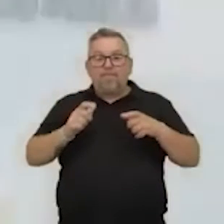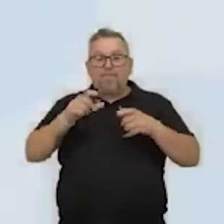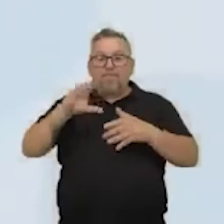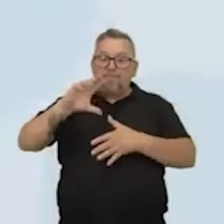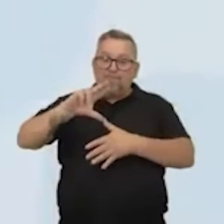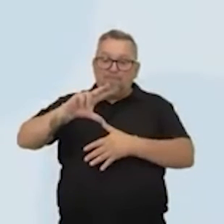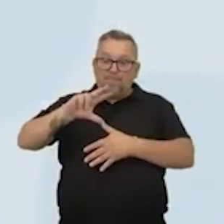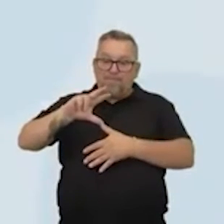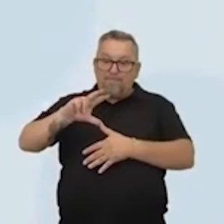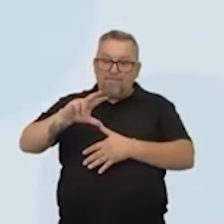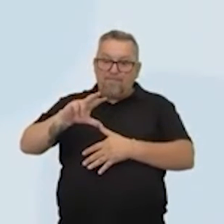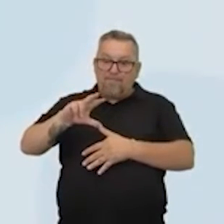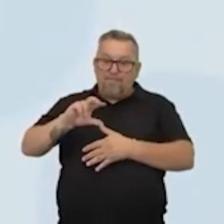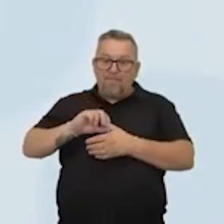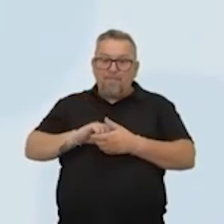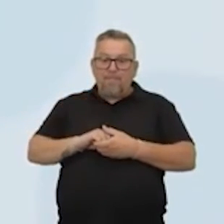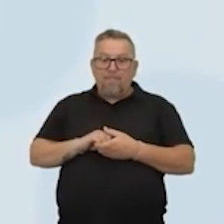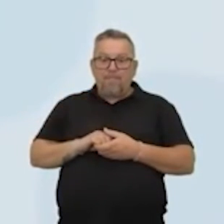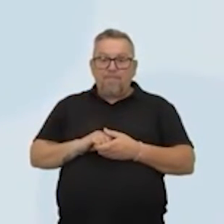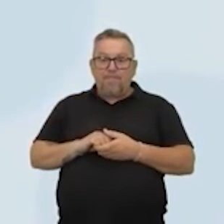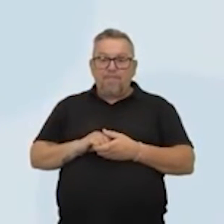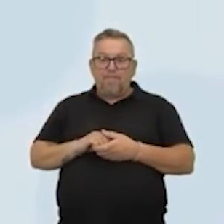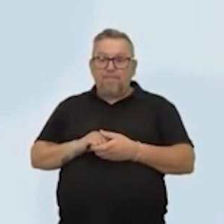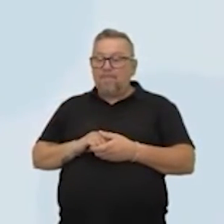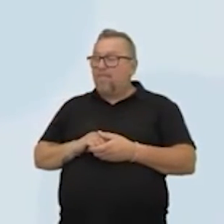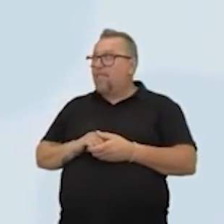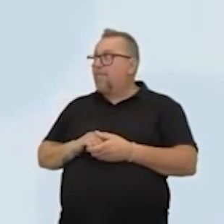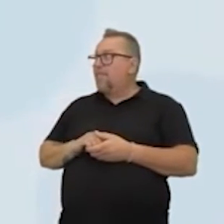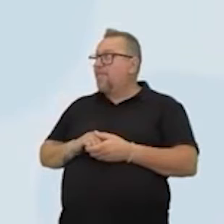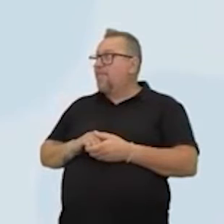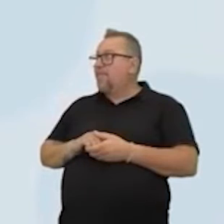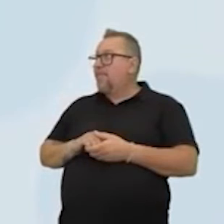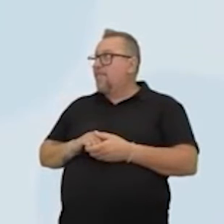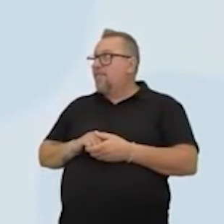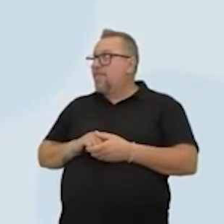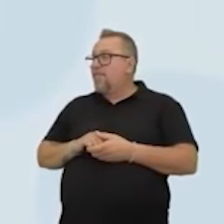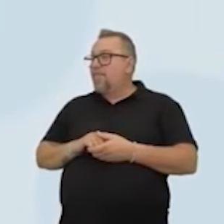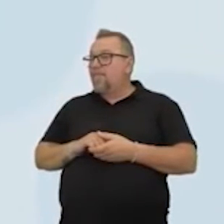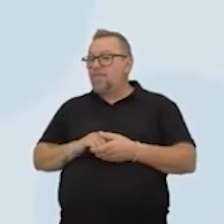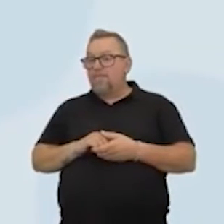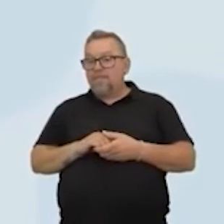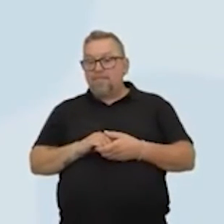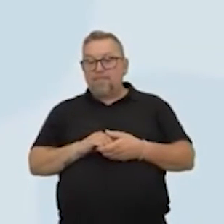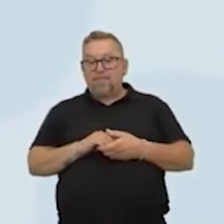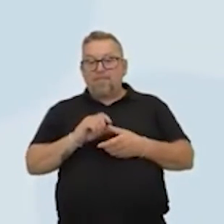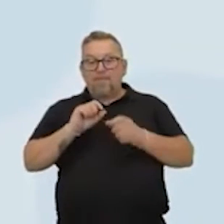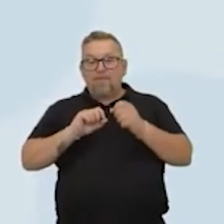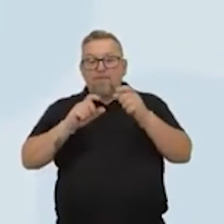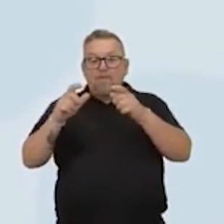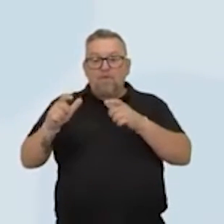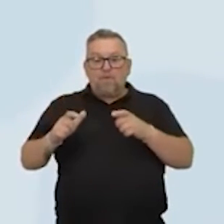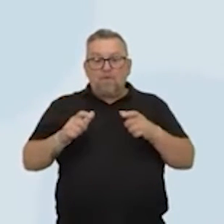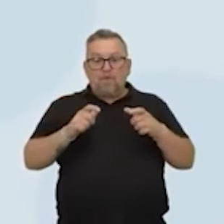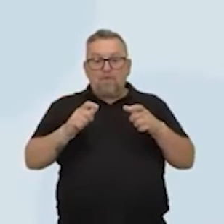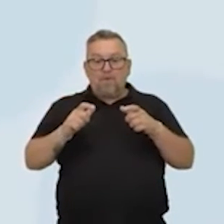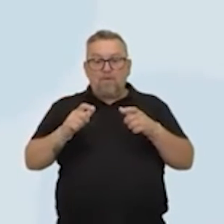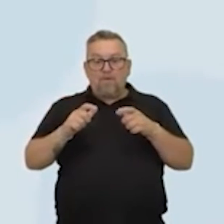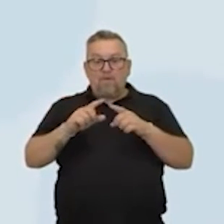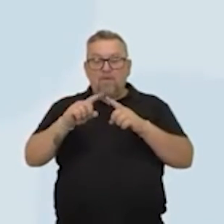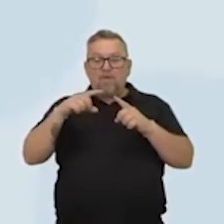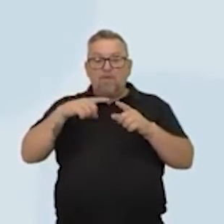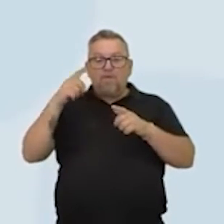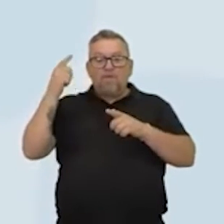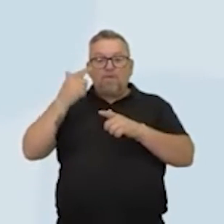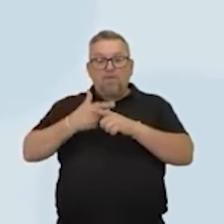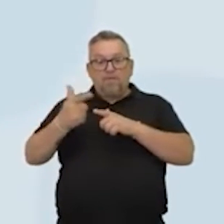América Latina. Então pode ir no próximo mapa. Então as partes aí que estão, né, aparecendo aí em destaque são regiões que tiveram conflitos